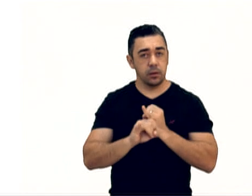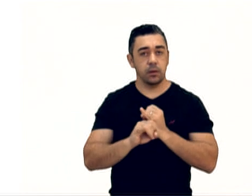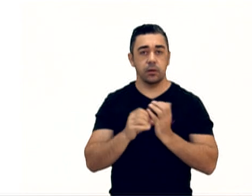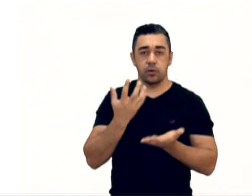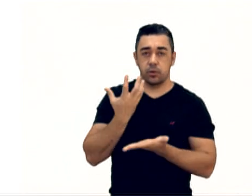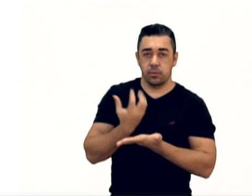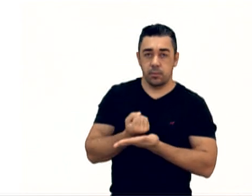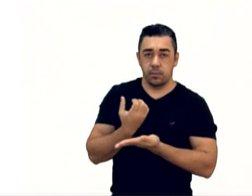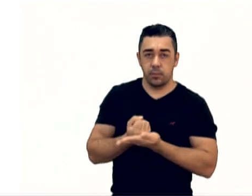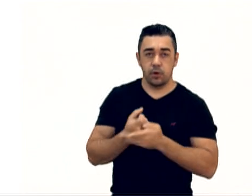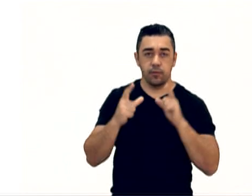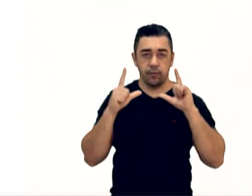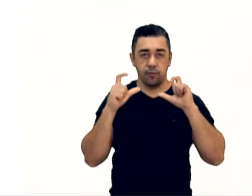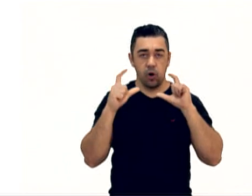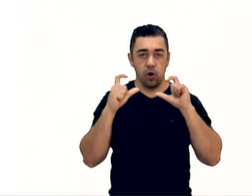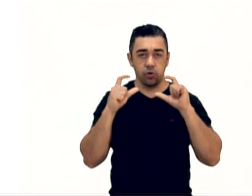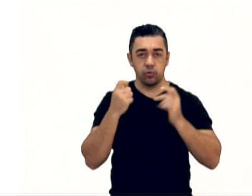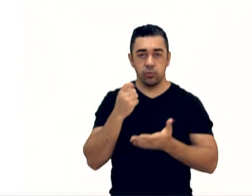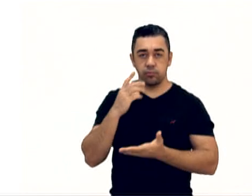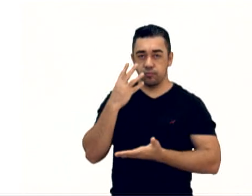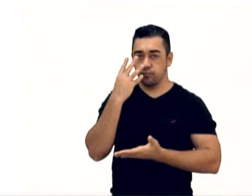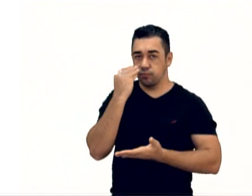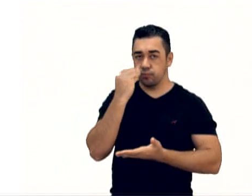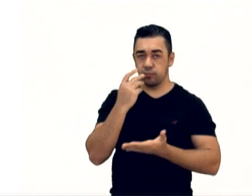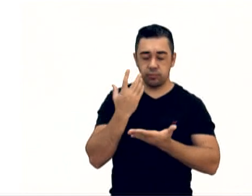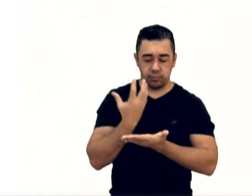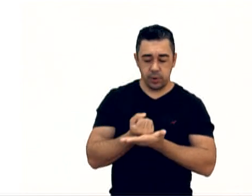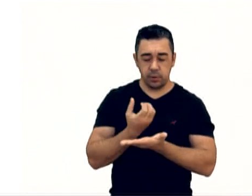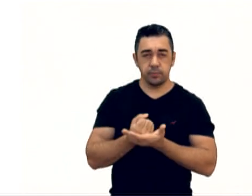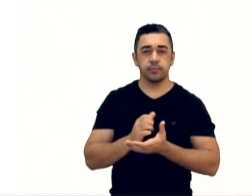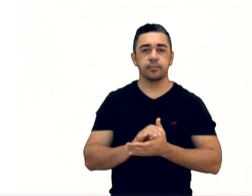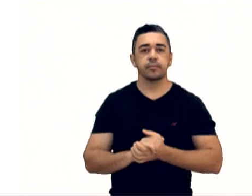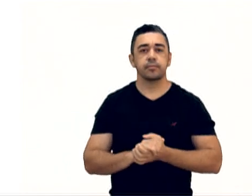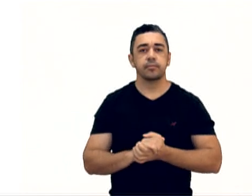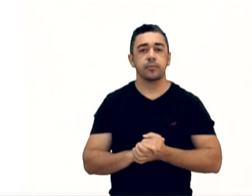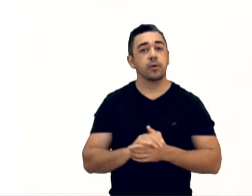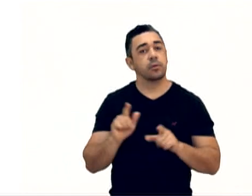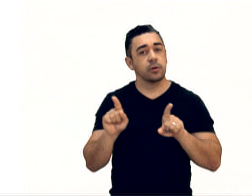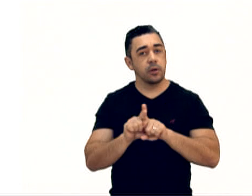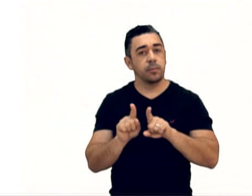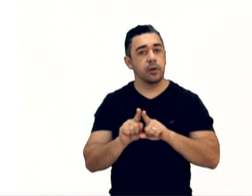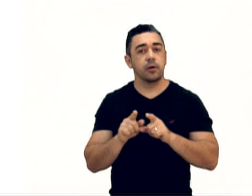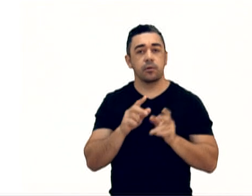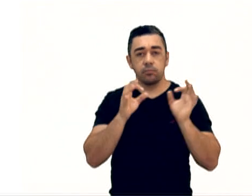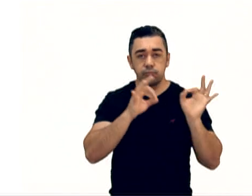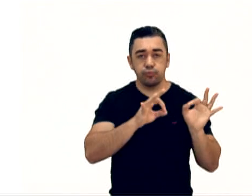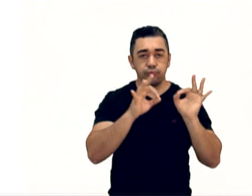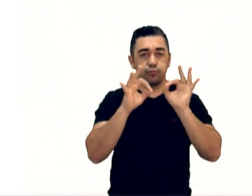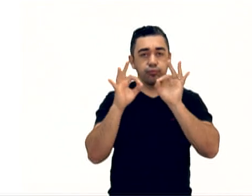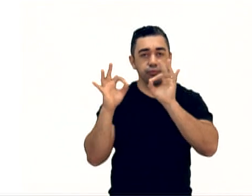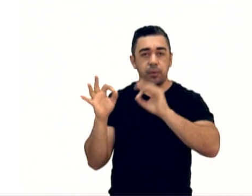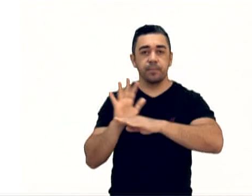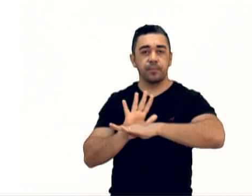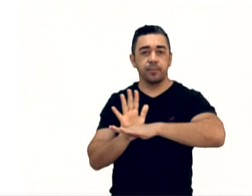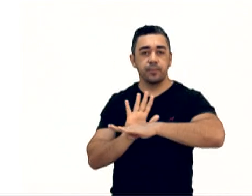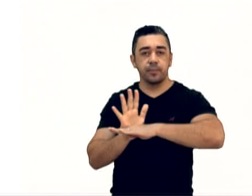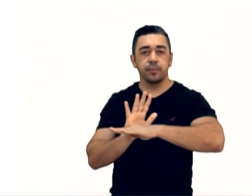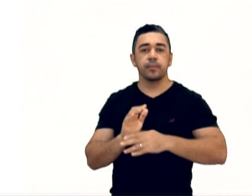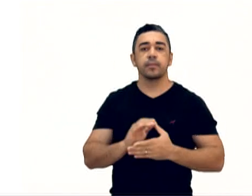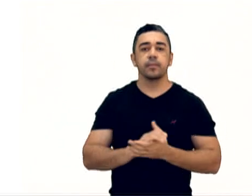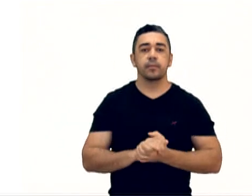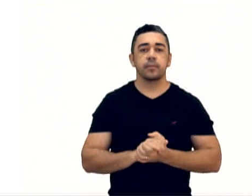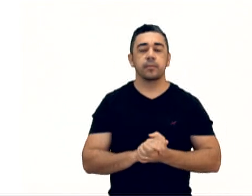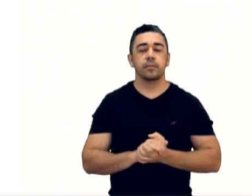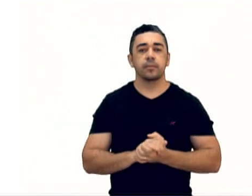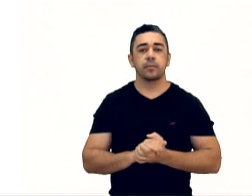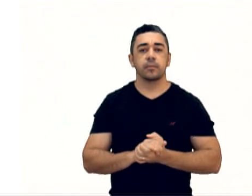download fotos, para fazer o download de fotos. Watch videos, assistir filmes. E